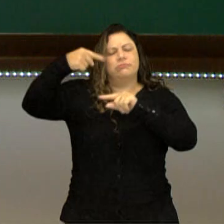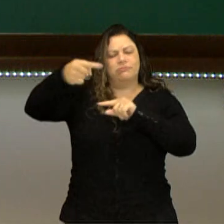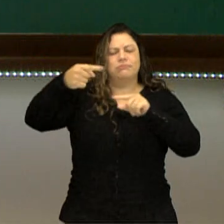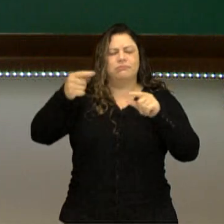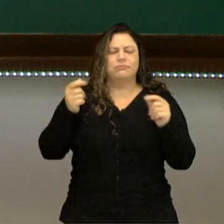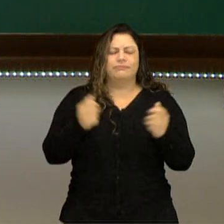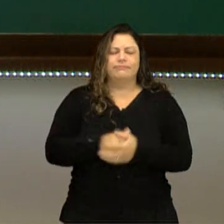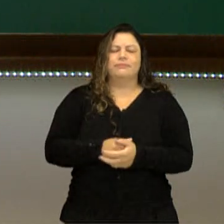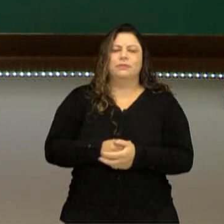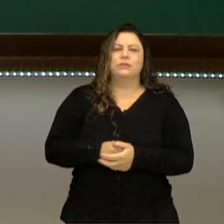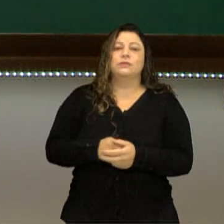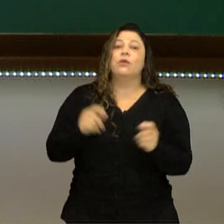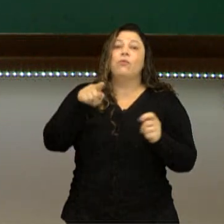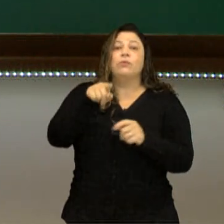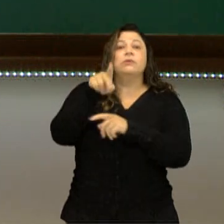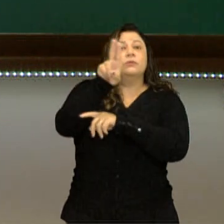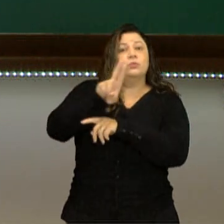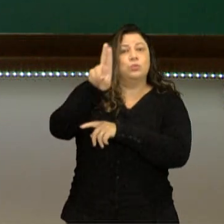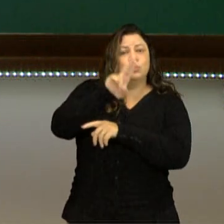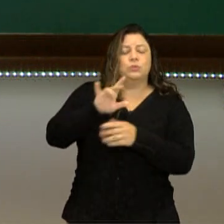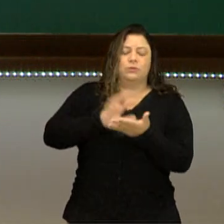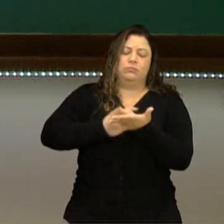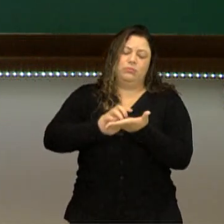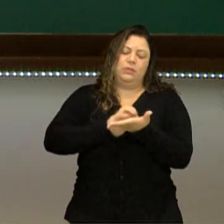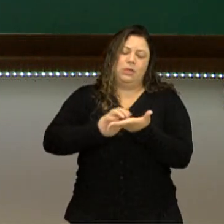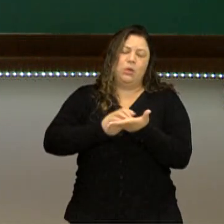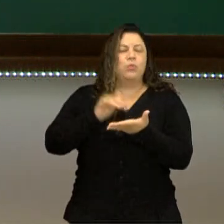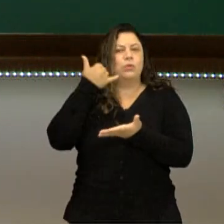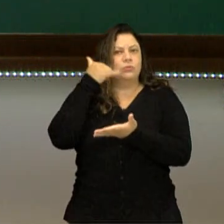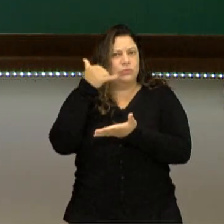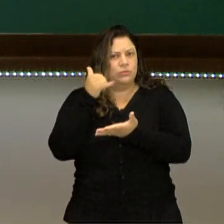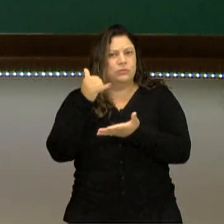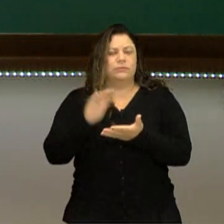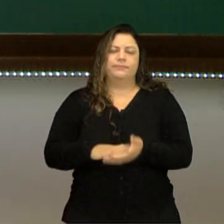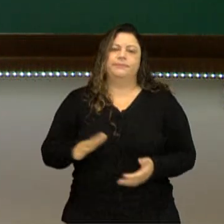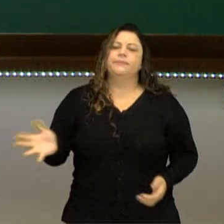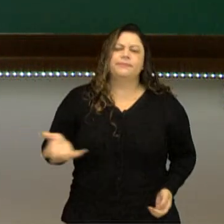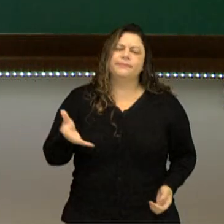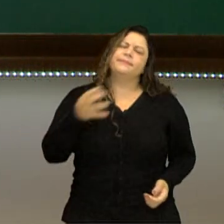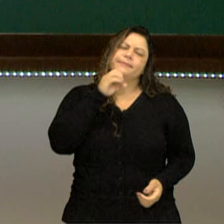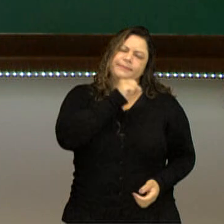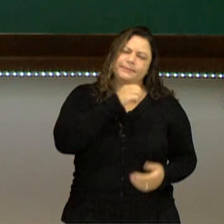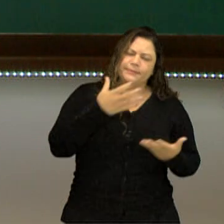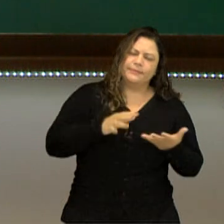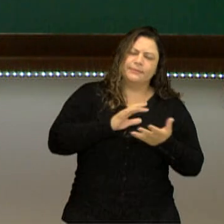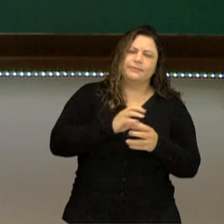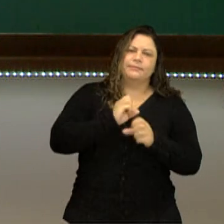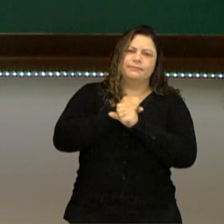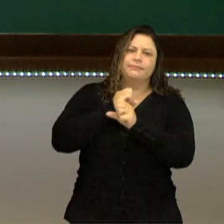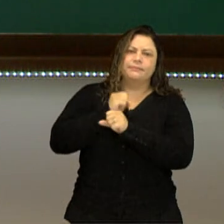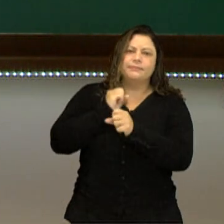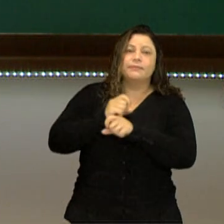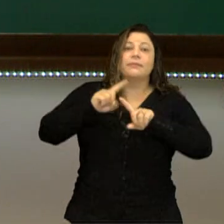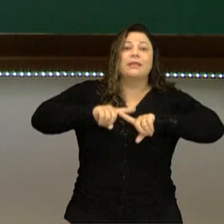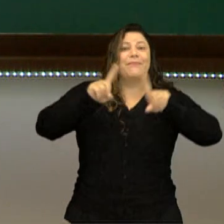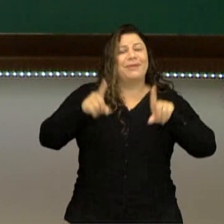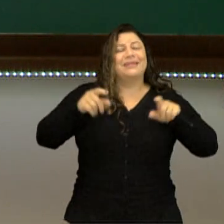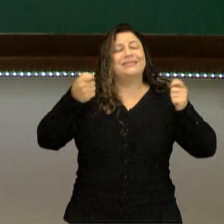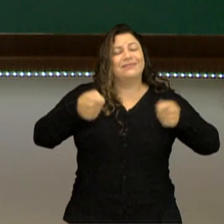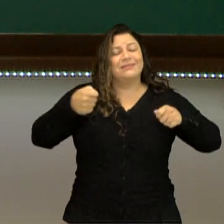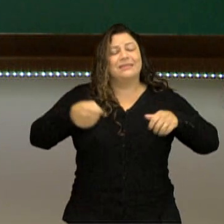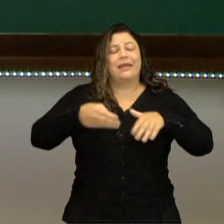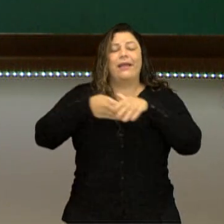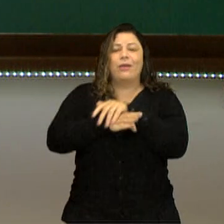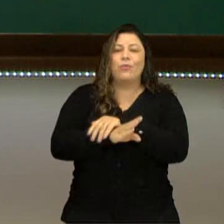estar. Vocês podem estar usando a calculadora do celular. Claro, acelera os cálculos, gente. Só que vocês têm que começar a se acostumar